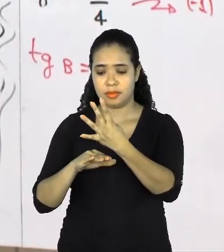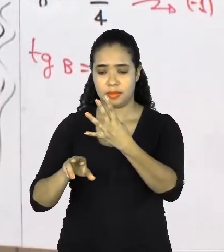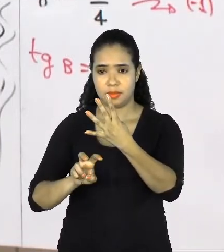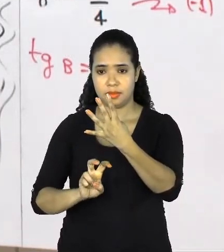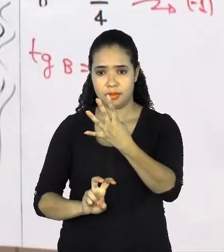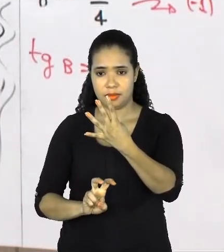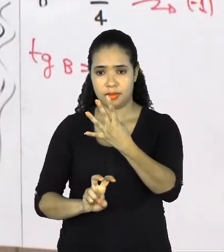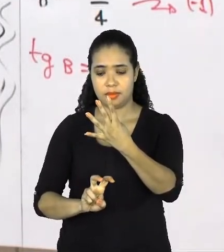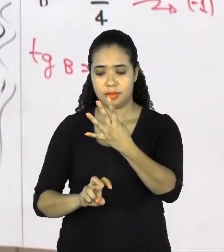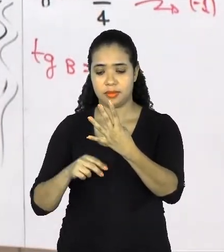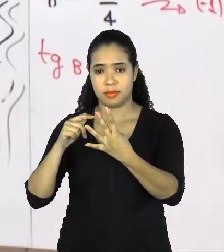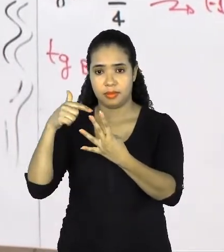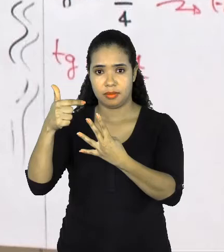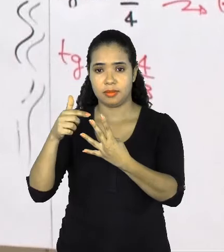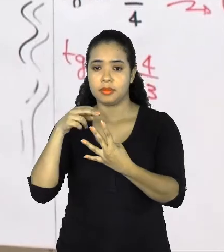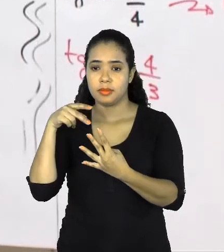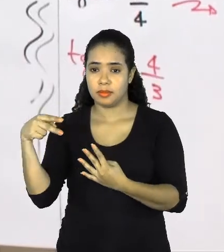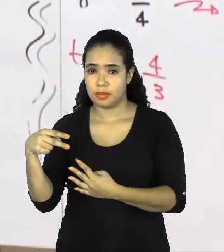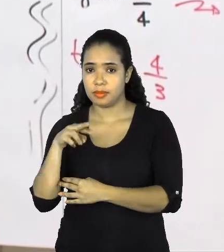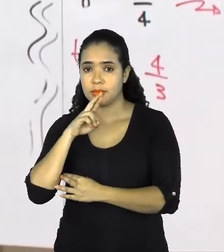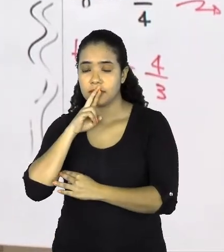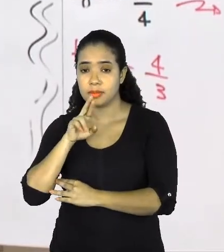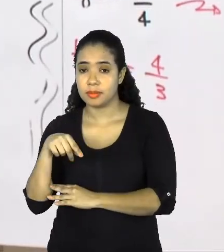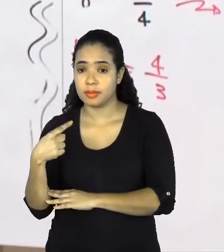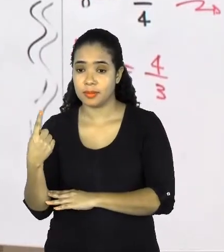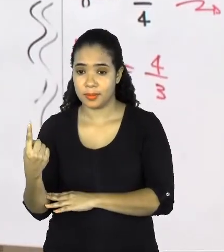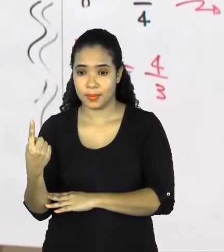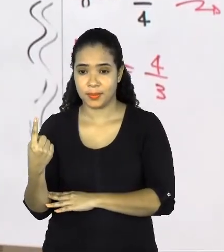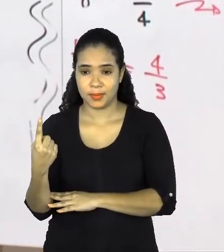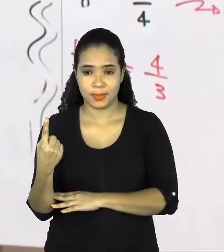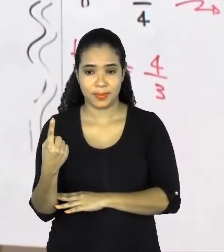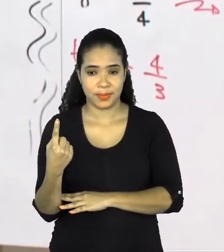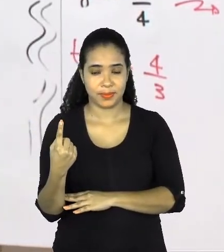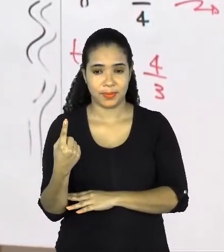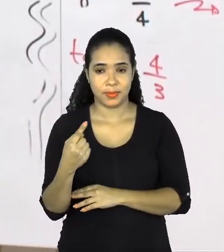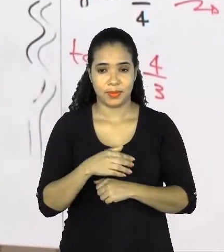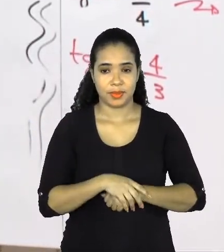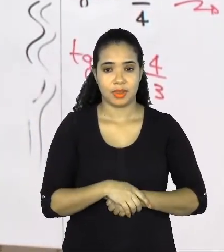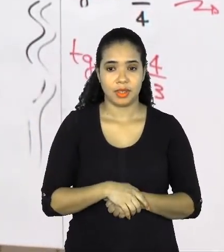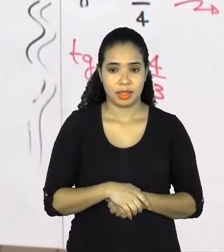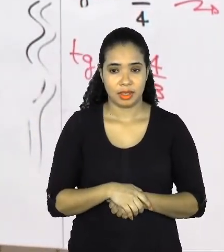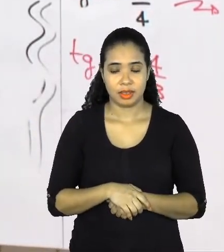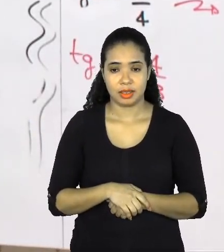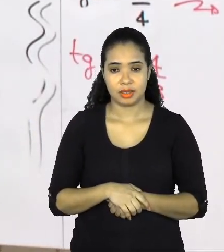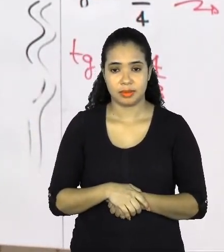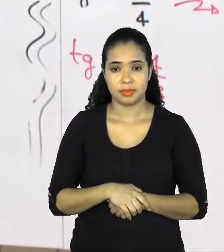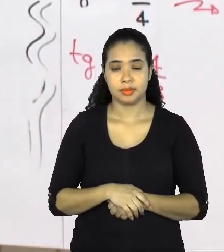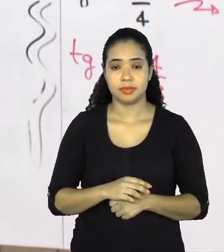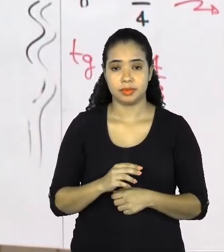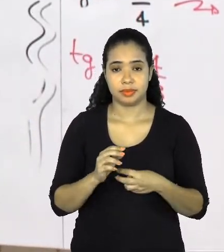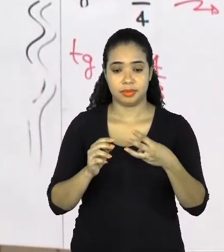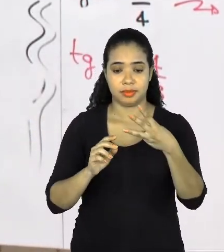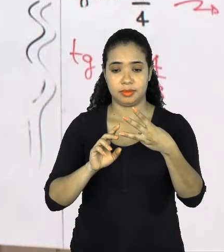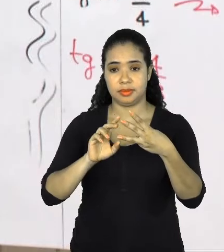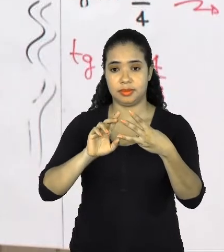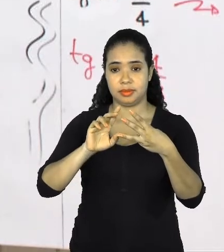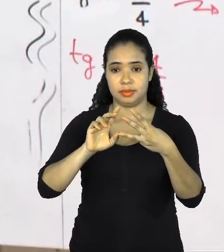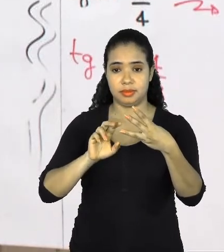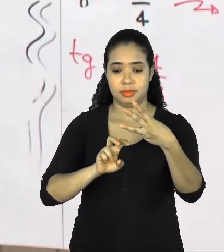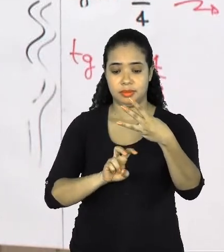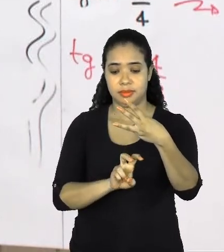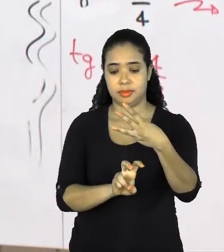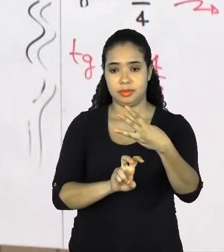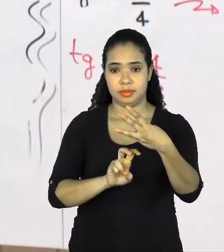Isso aqui tem que dar 1, senão essa relação não é verdadeira. Bom, 3 ao quadrado é 9, 5 ao